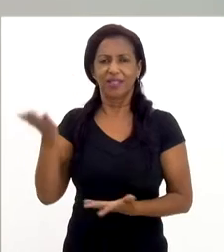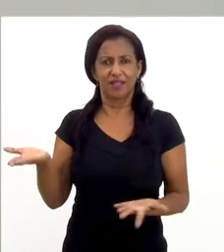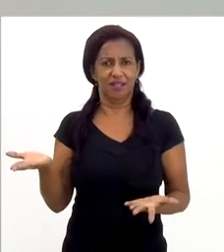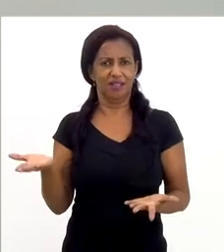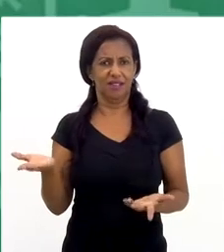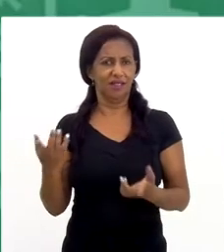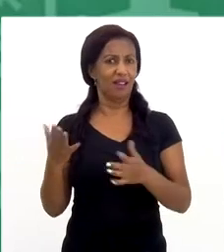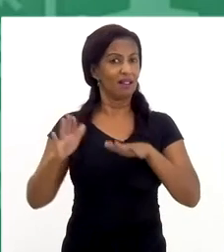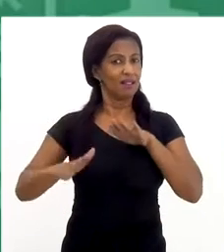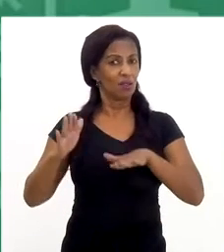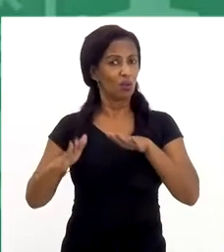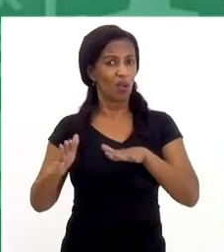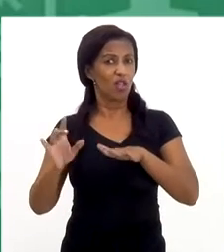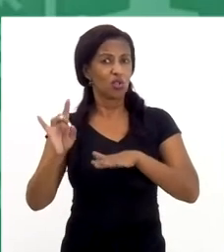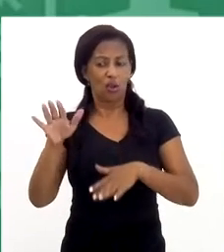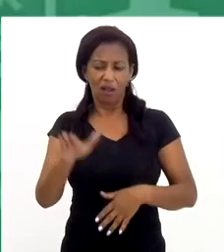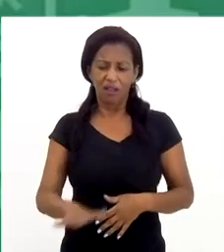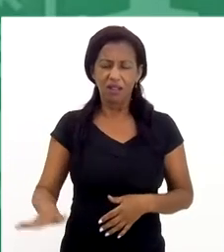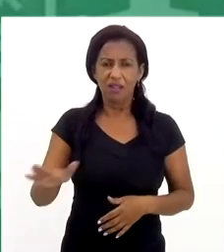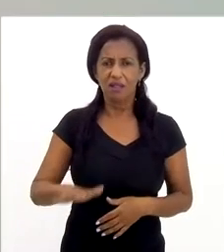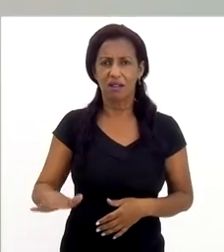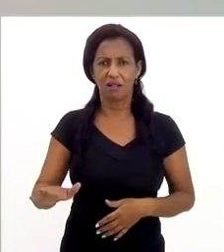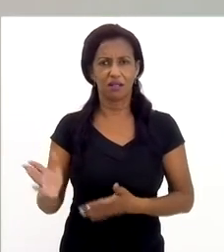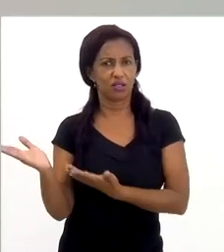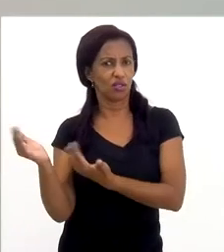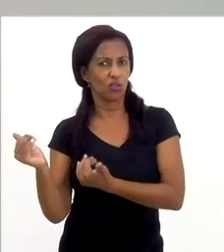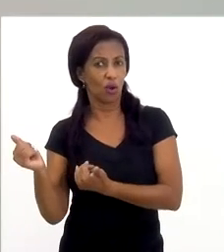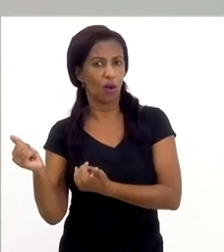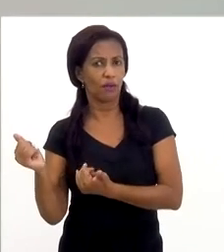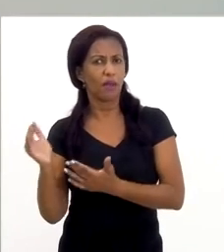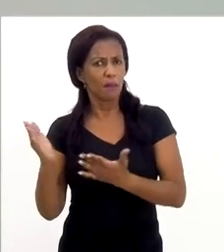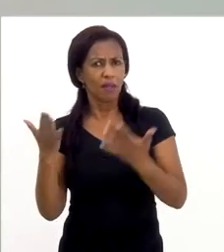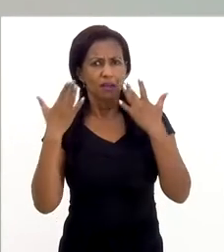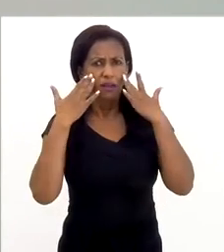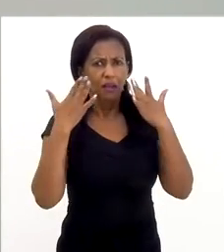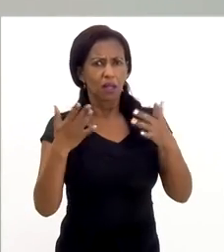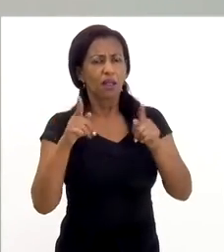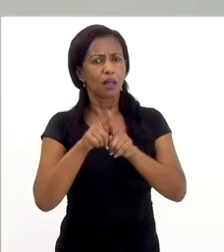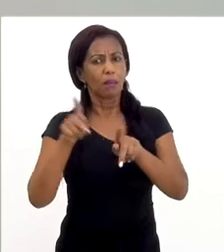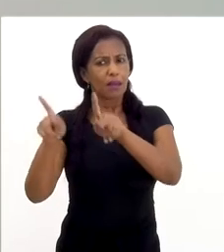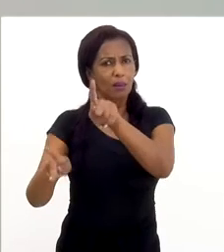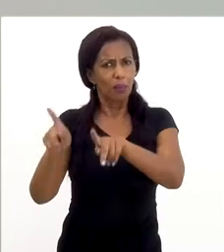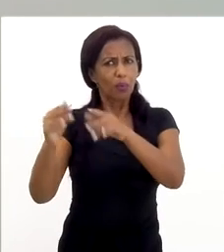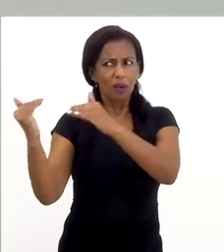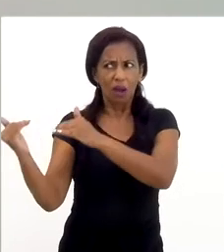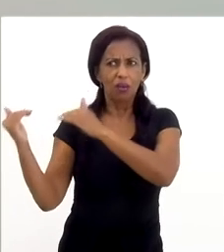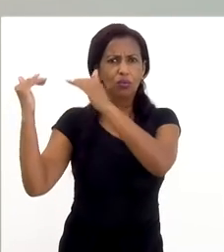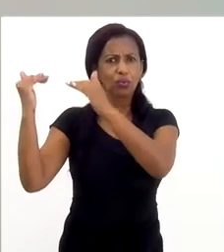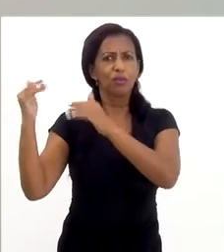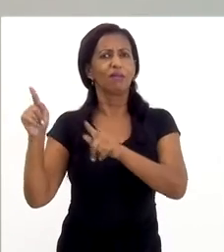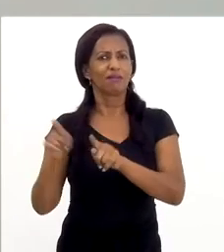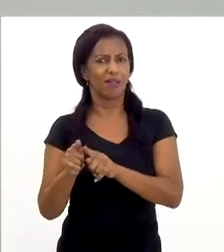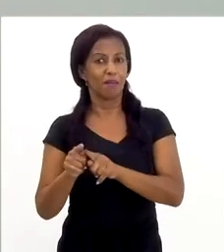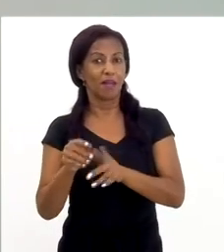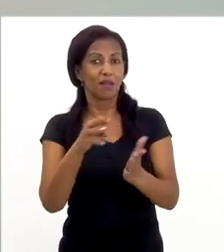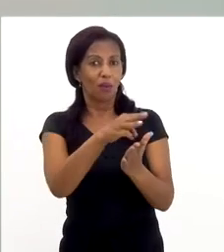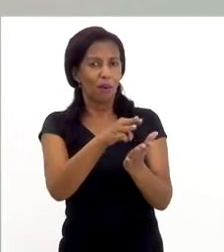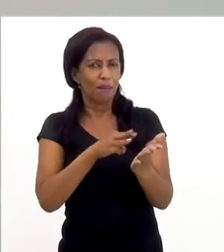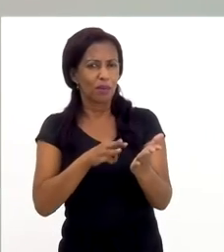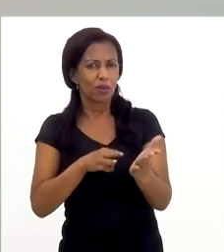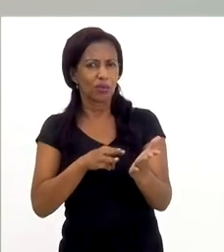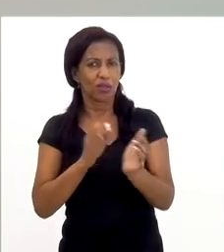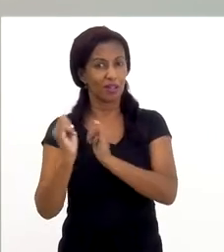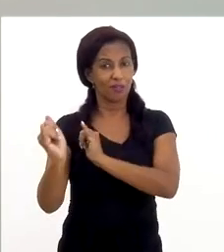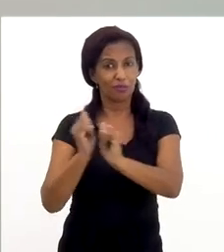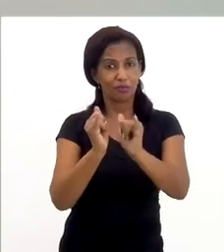conserta para entender né isso não somente em criança adolescente mas isso também se reflete na população adulta então